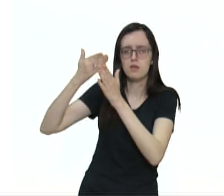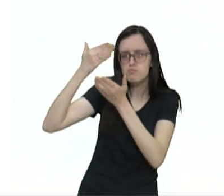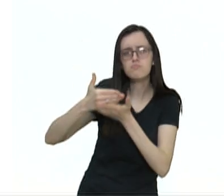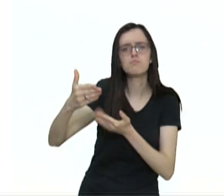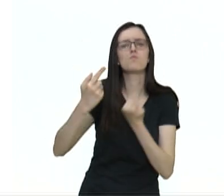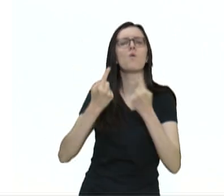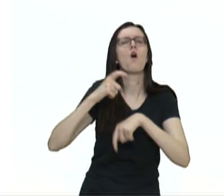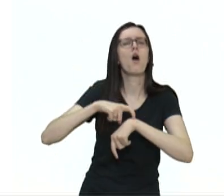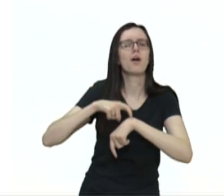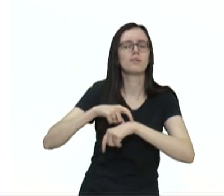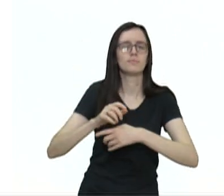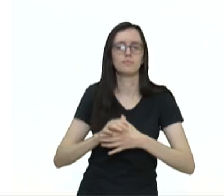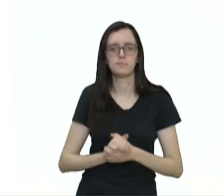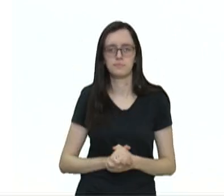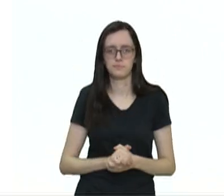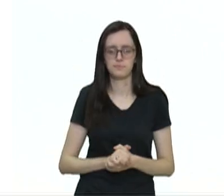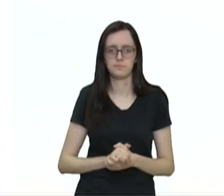dele?